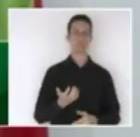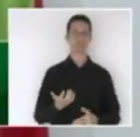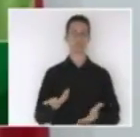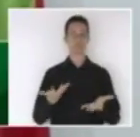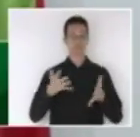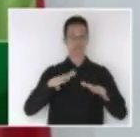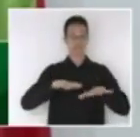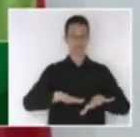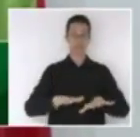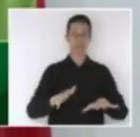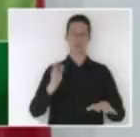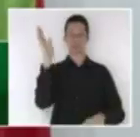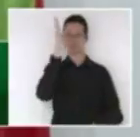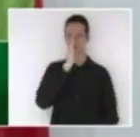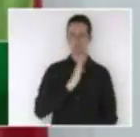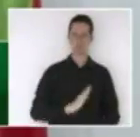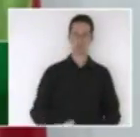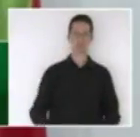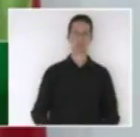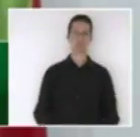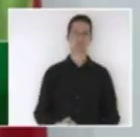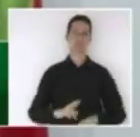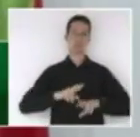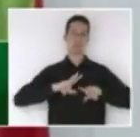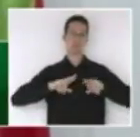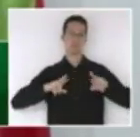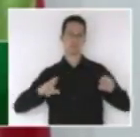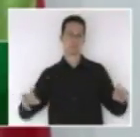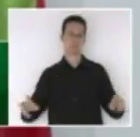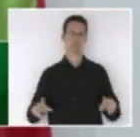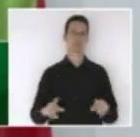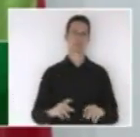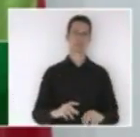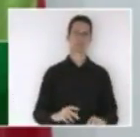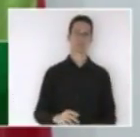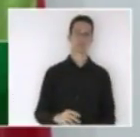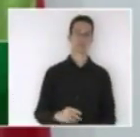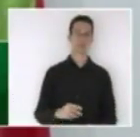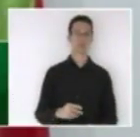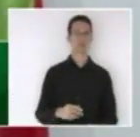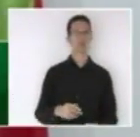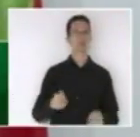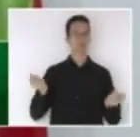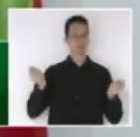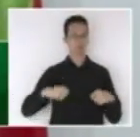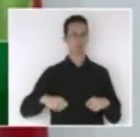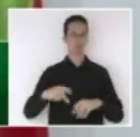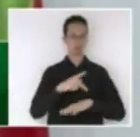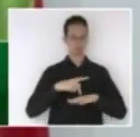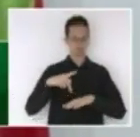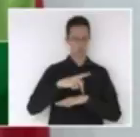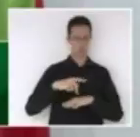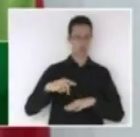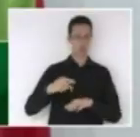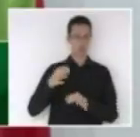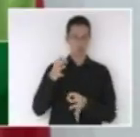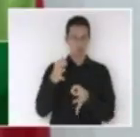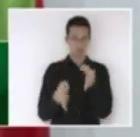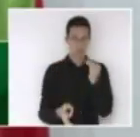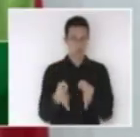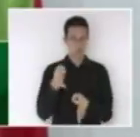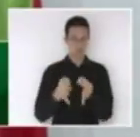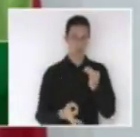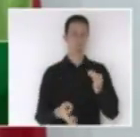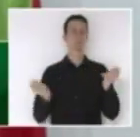Brasil. Enfim, é possível construir um país mais justo para todos? E o que